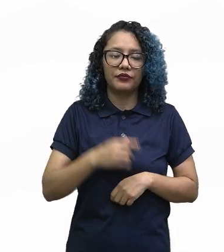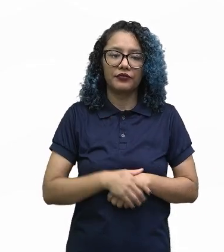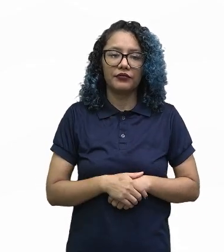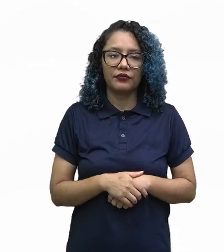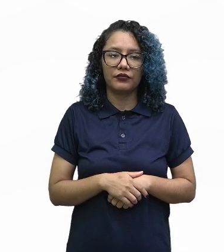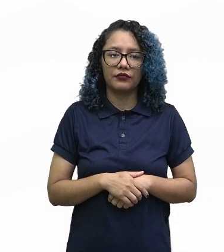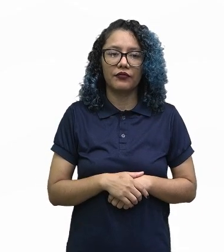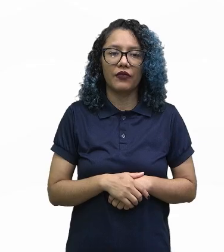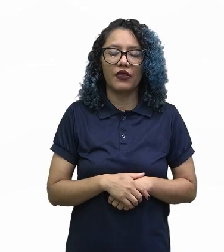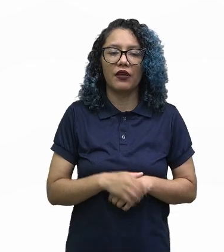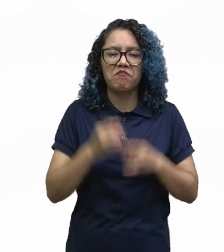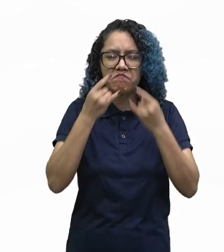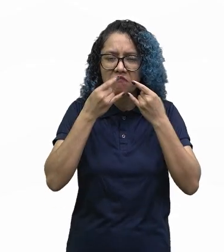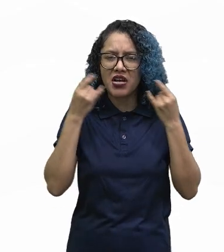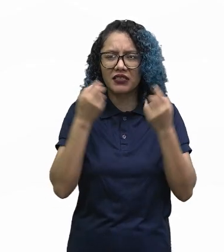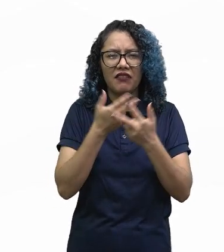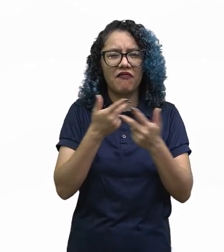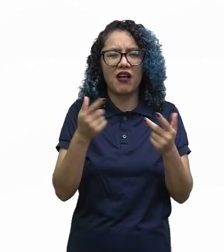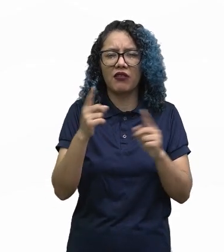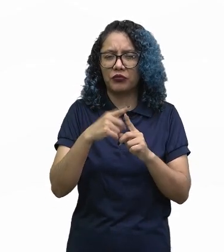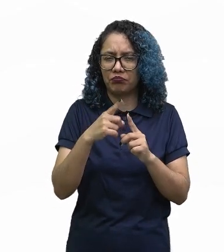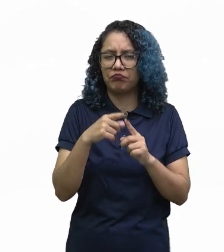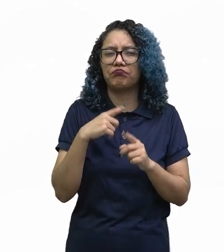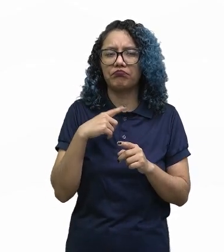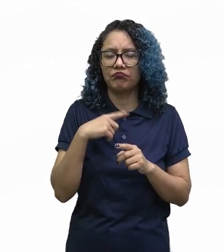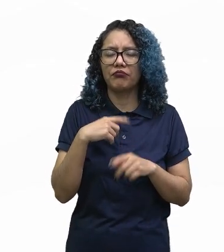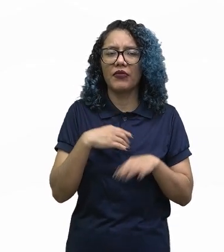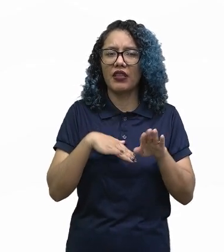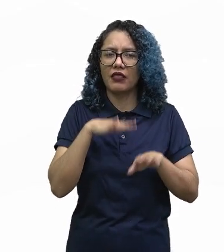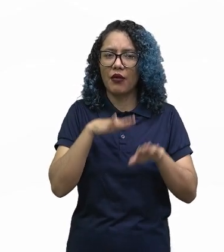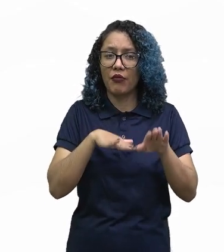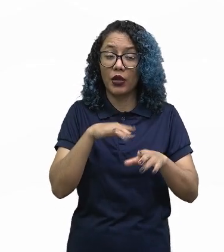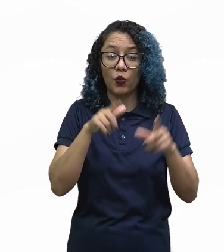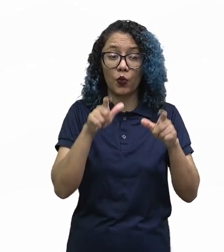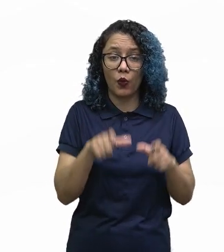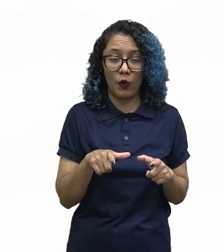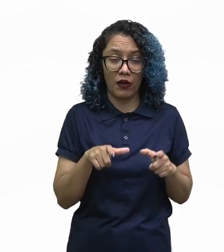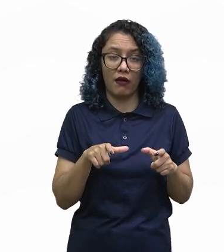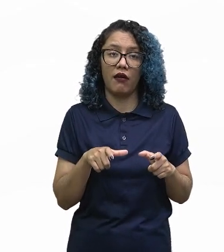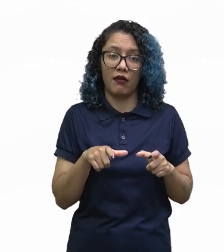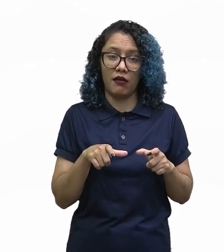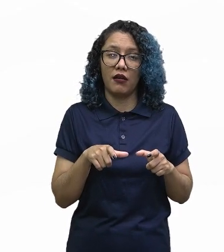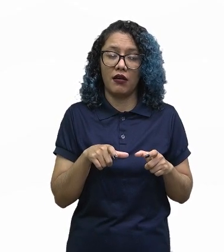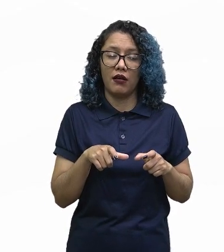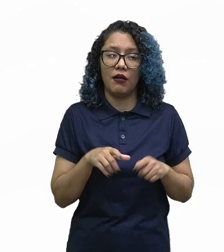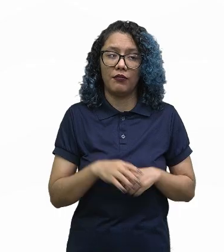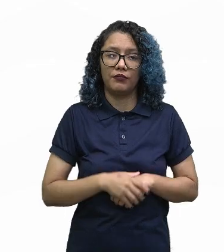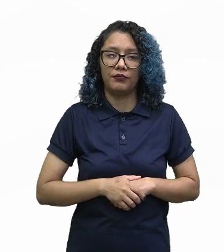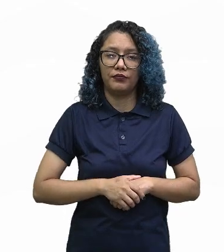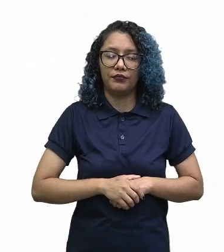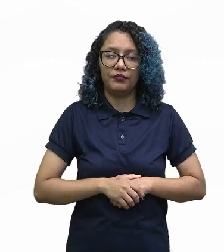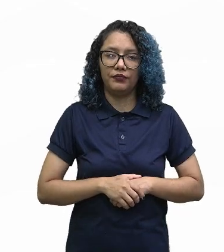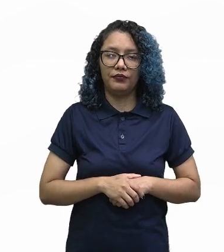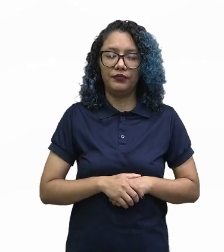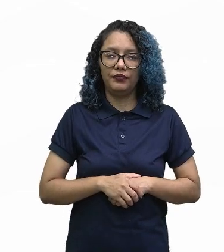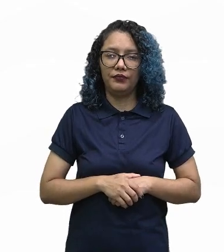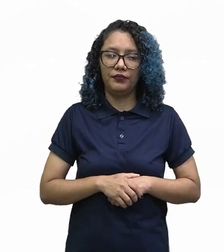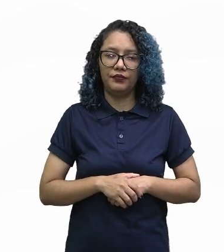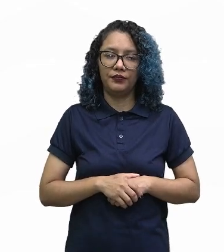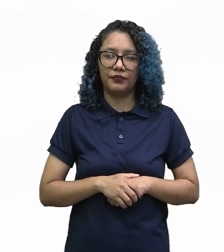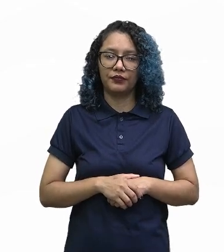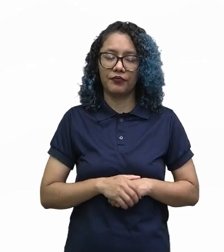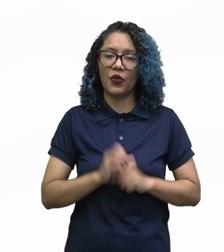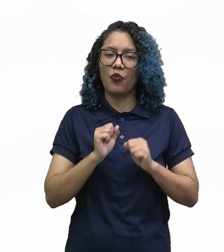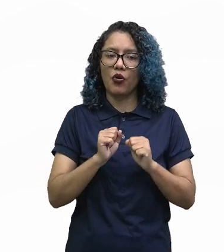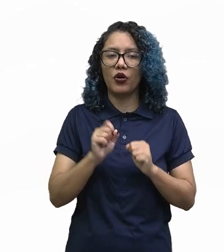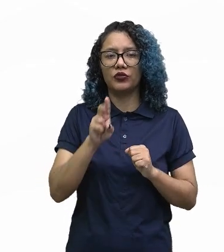máscaras respiratórias, tem vários tipos. Então, dependendo do local que você vai estar, né, ali frequentando, você